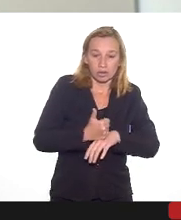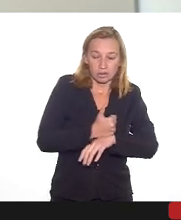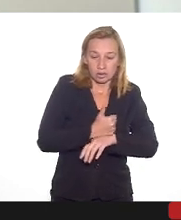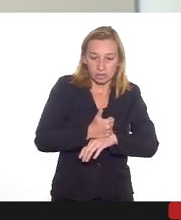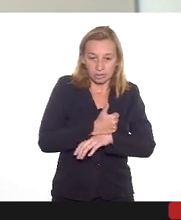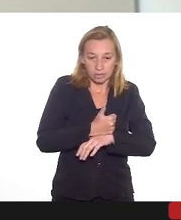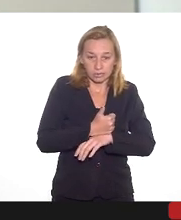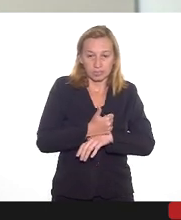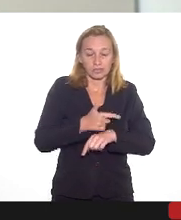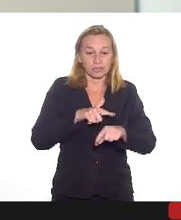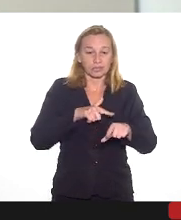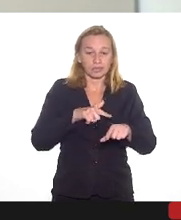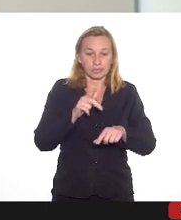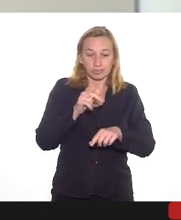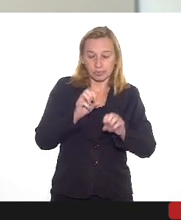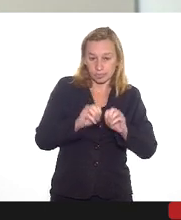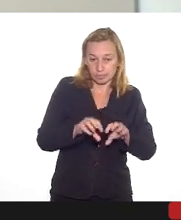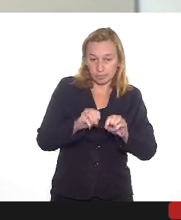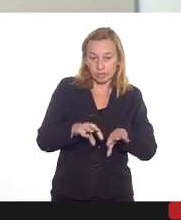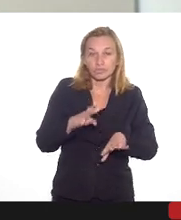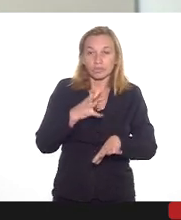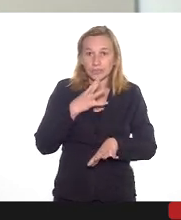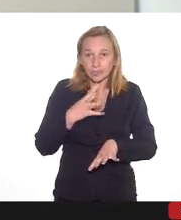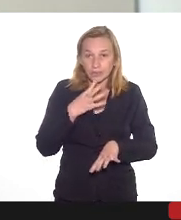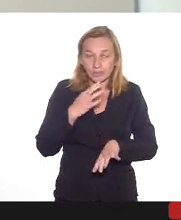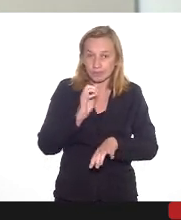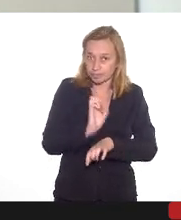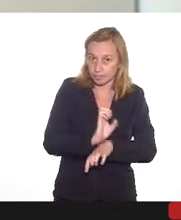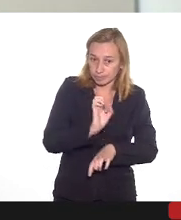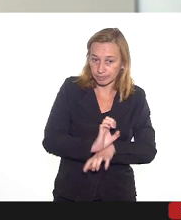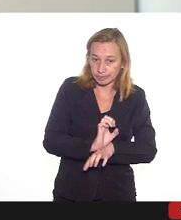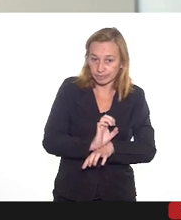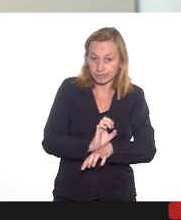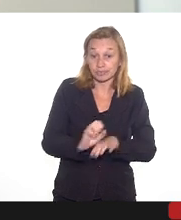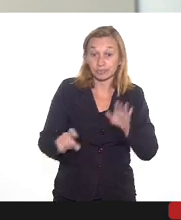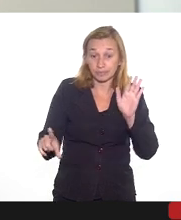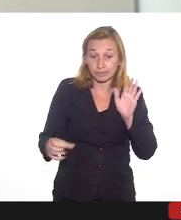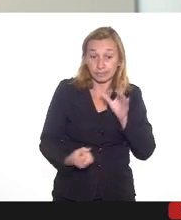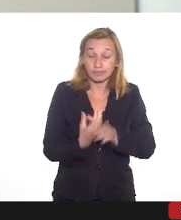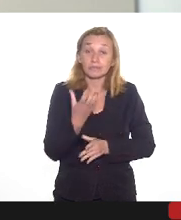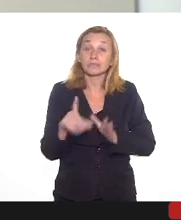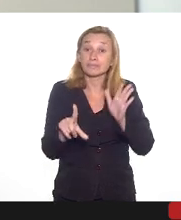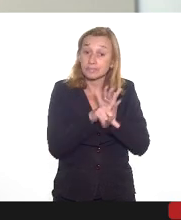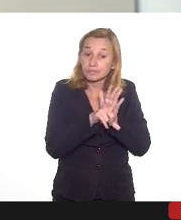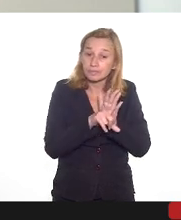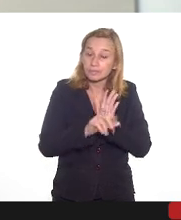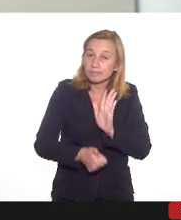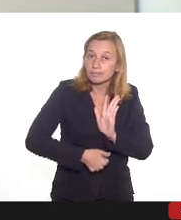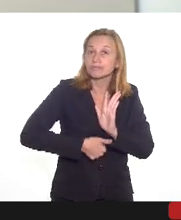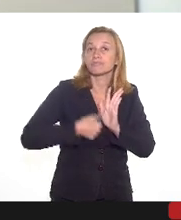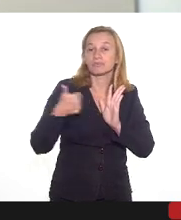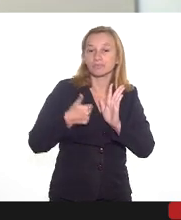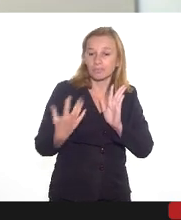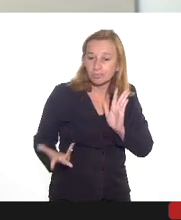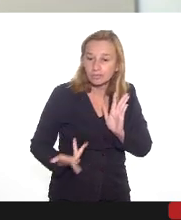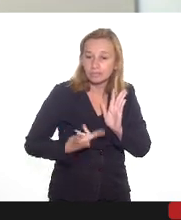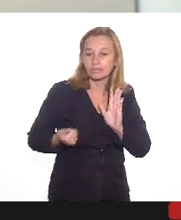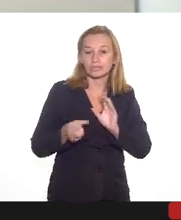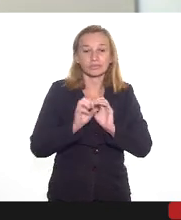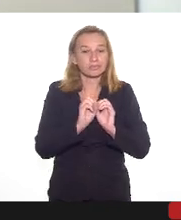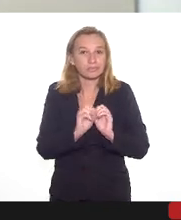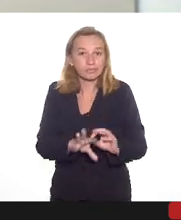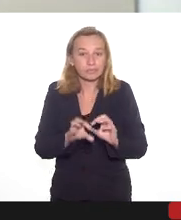educação, que foram reconhecidas pelo Estado e que se tornaram leis, porque isso melhora a qualidade da